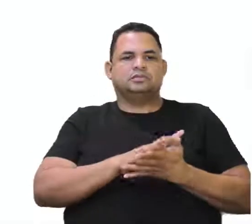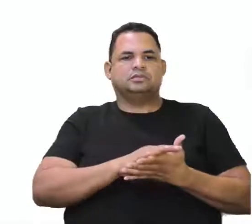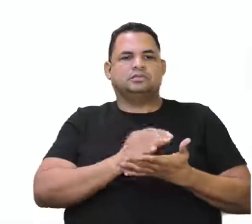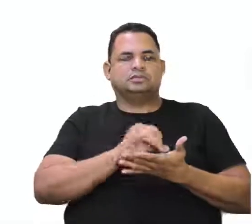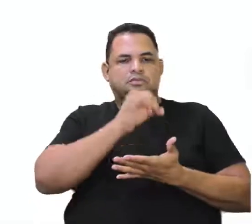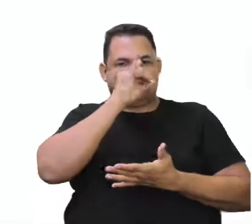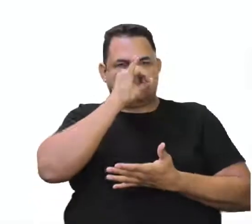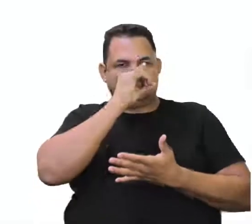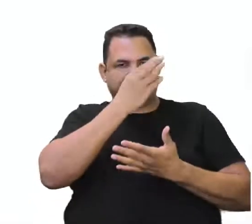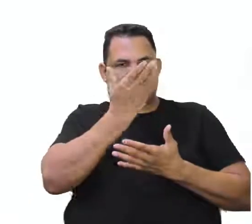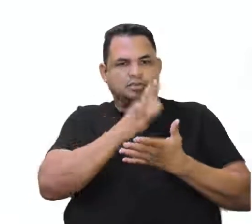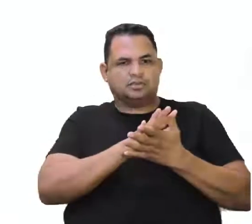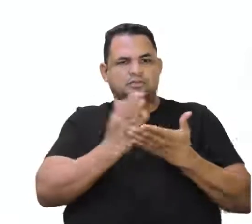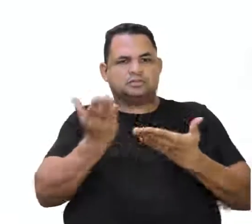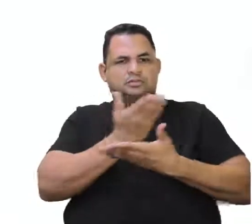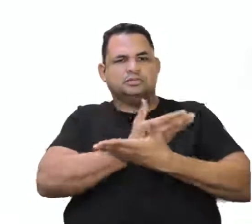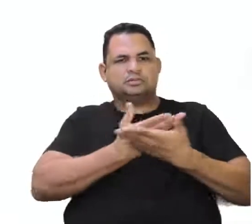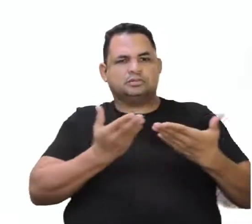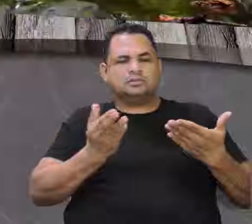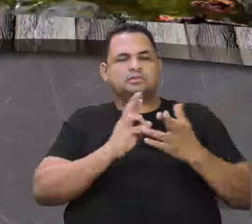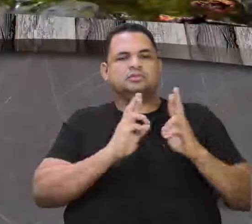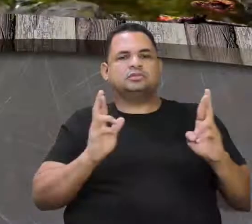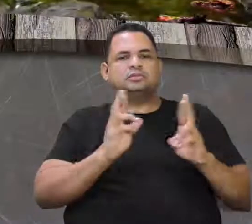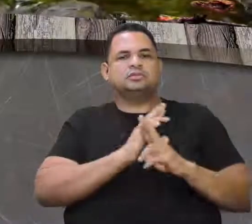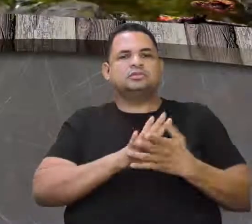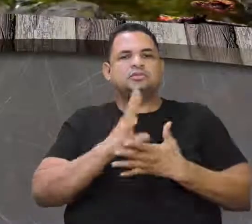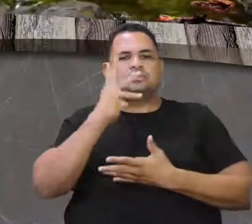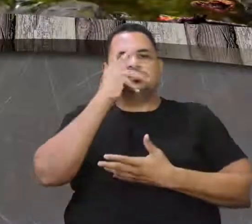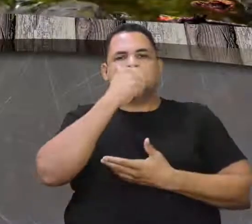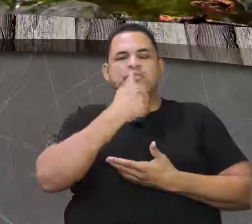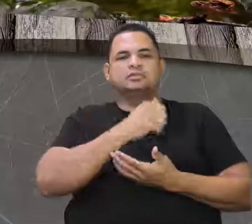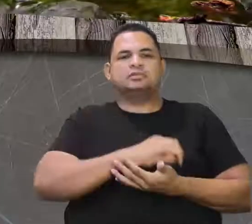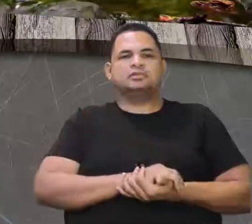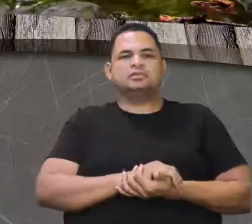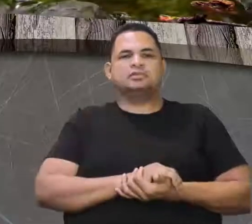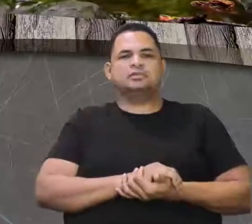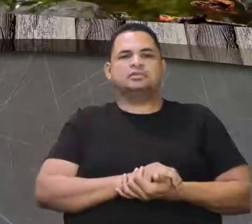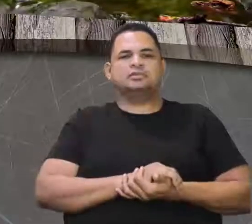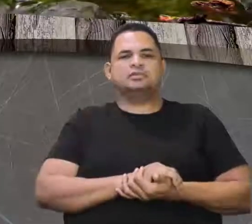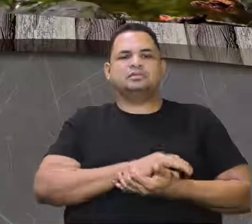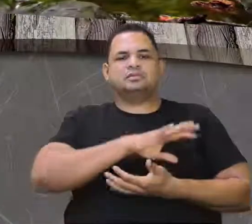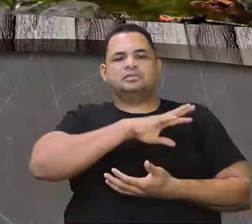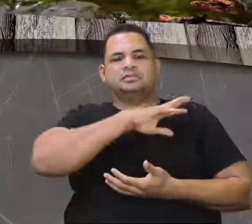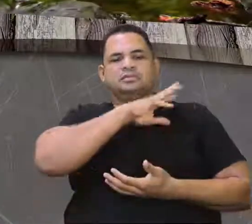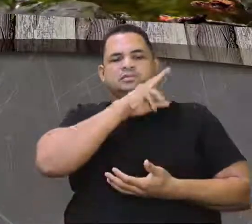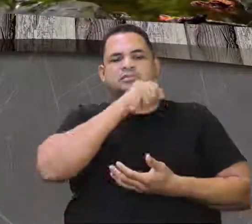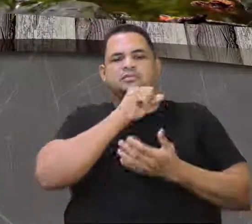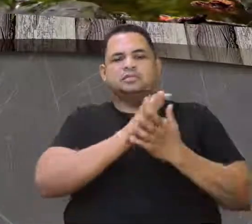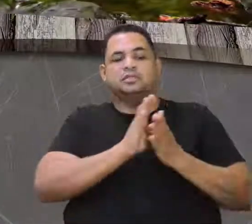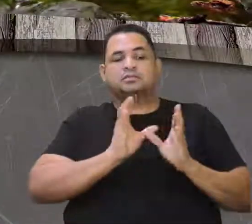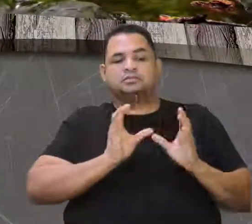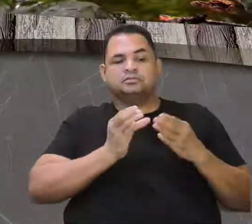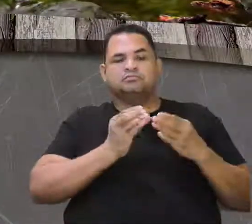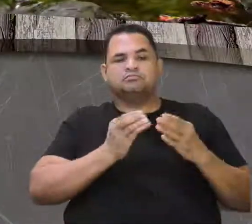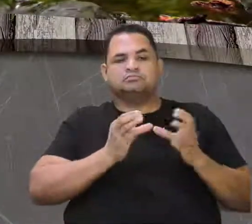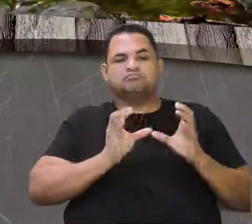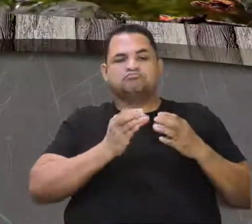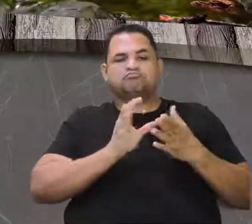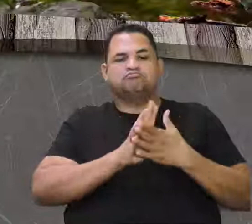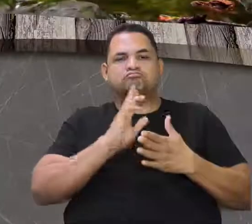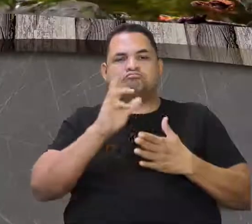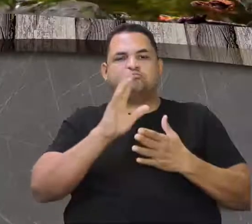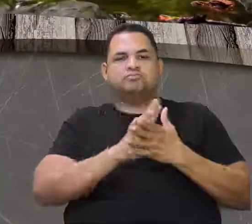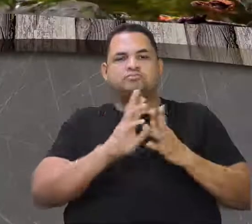né, interagindo. Quem já teve oportunidade de vê-los, é muito bonitinho, né? Esses animais andam em bando. Então, eles têm